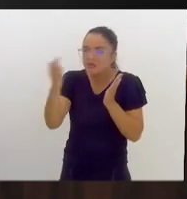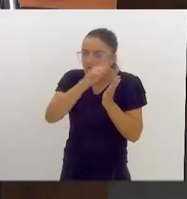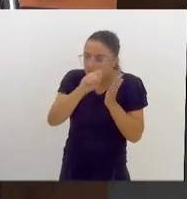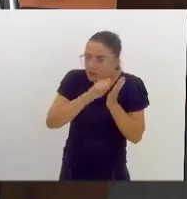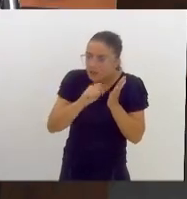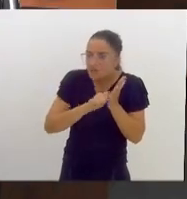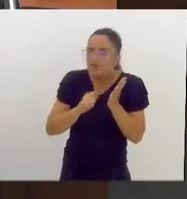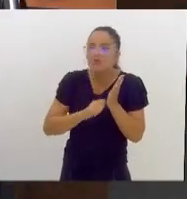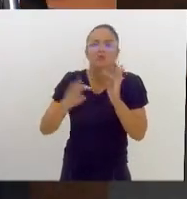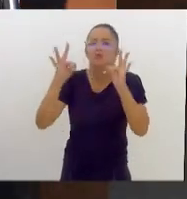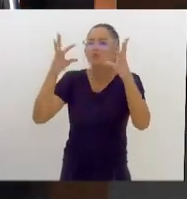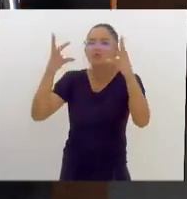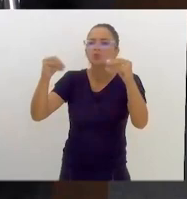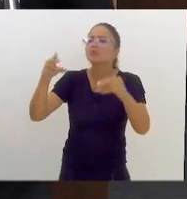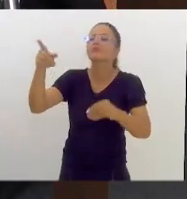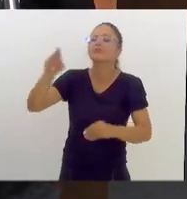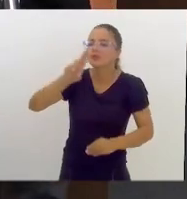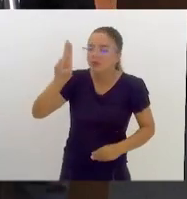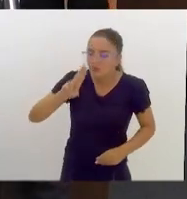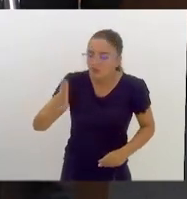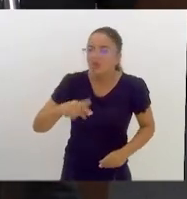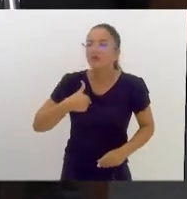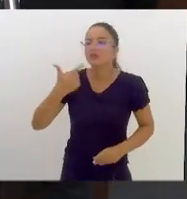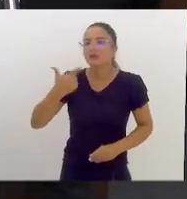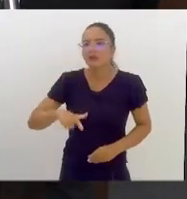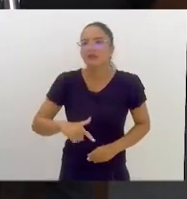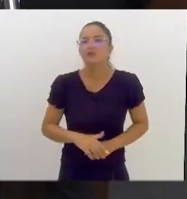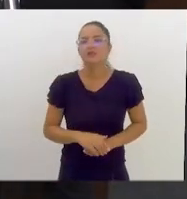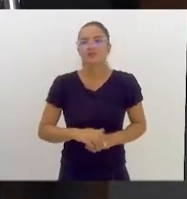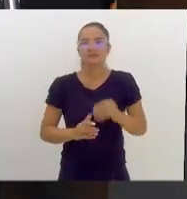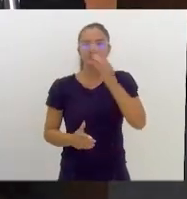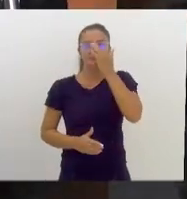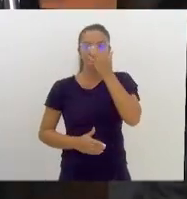Todos aí, eu vou repetir os nomes e a sequência, tá bom?